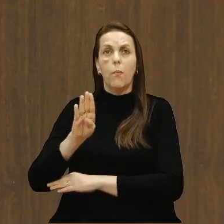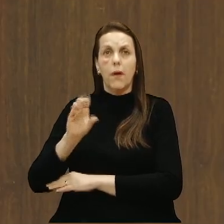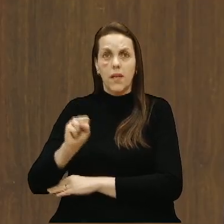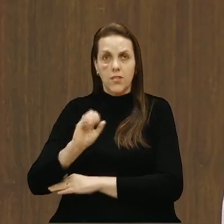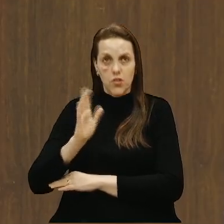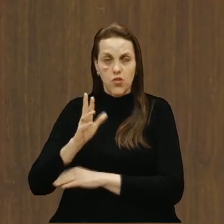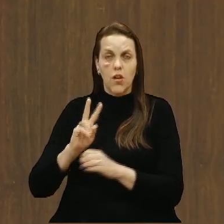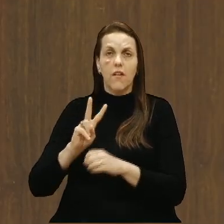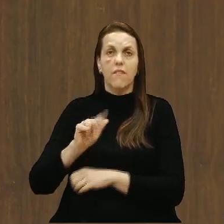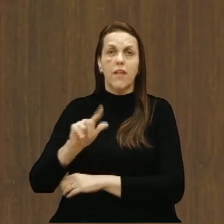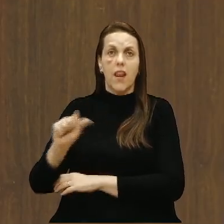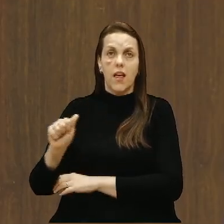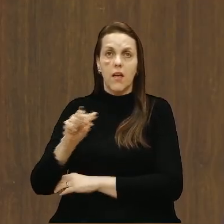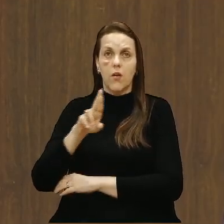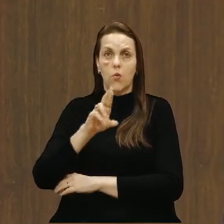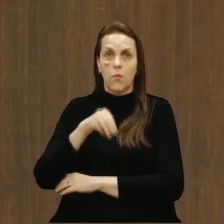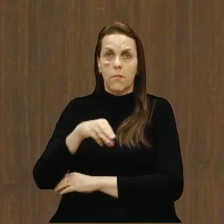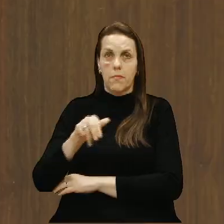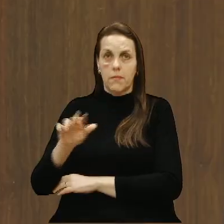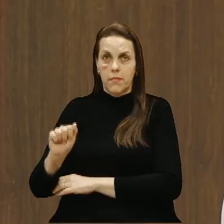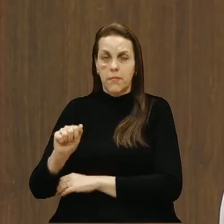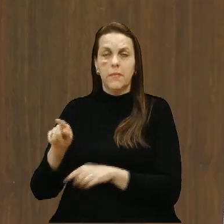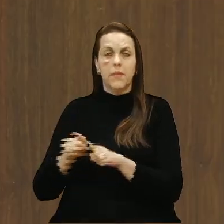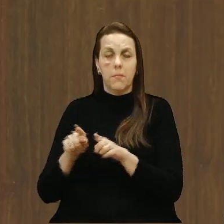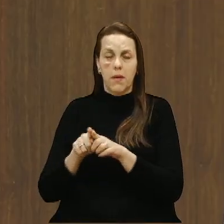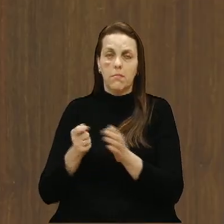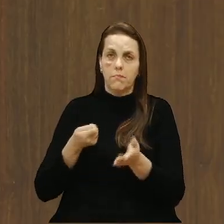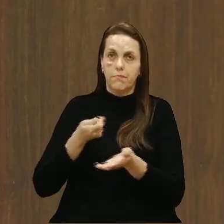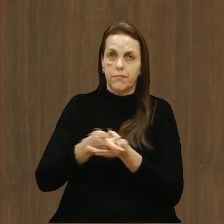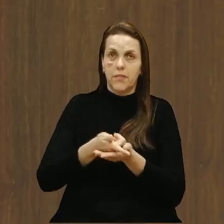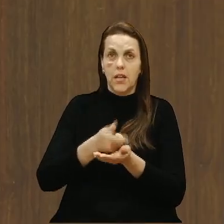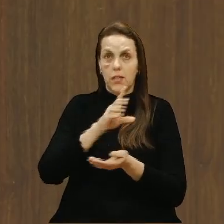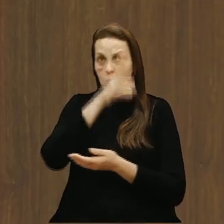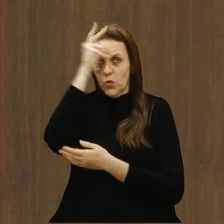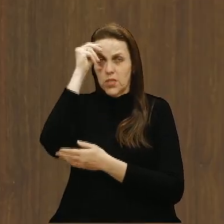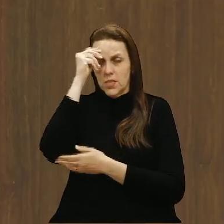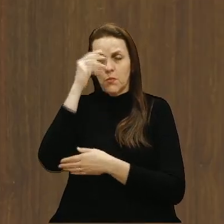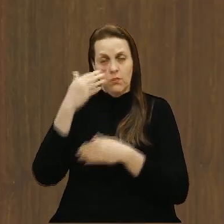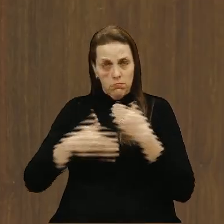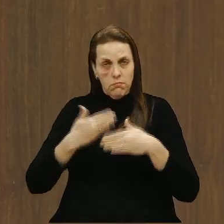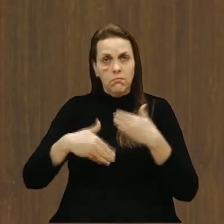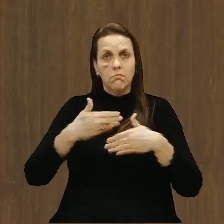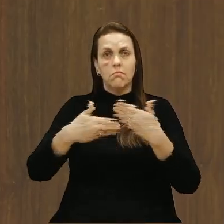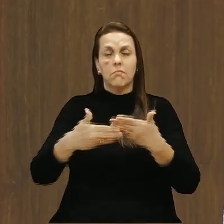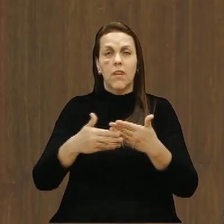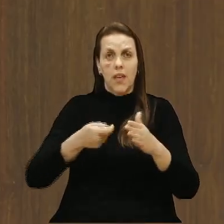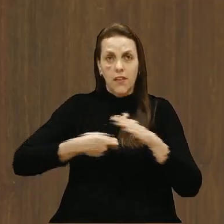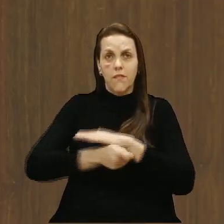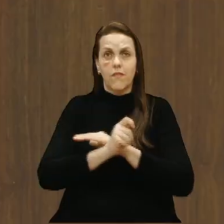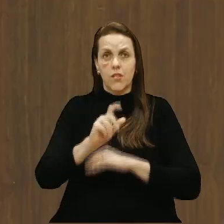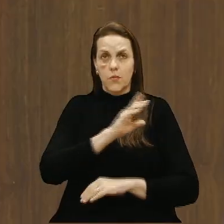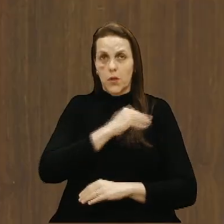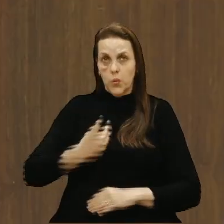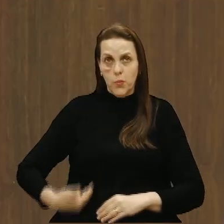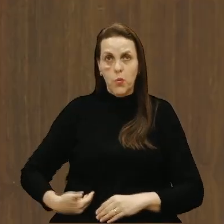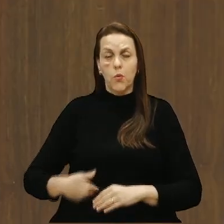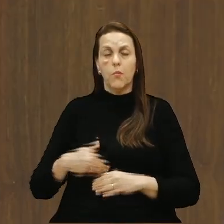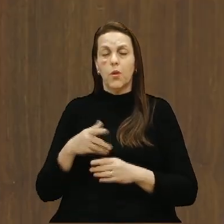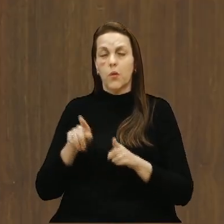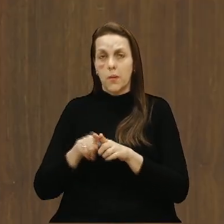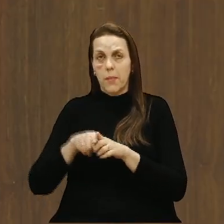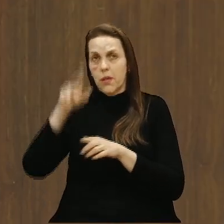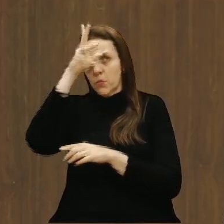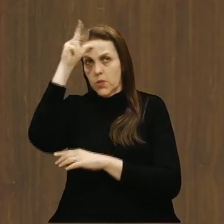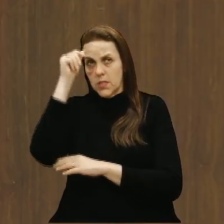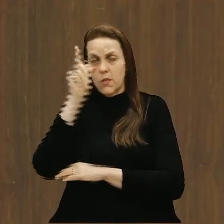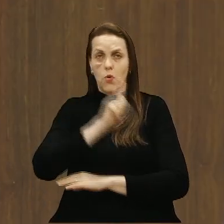Vila Romana com contraprestação do município. E é assim que a gente anda para frente. Com investimento público do município, com investimento público do